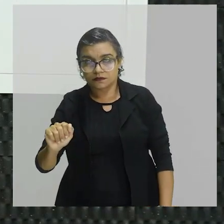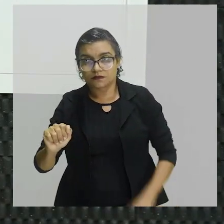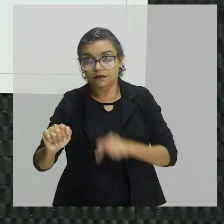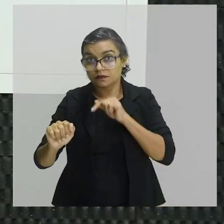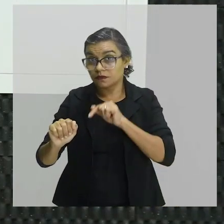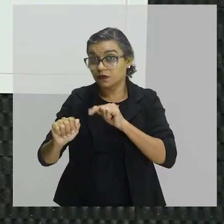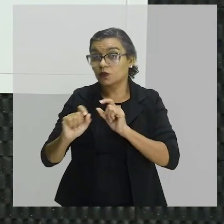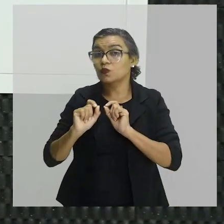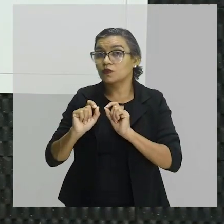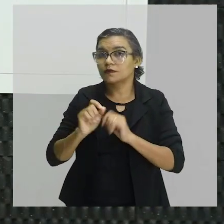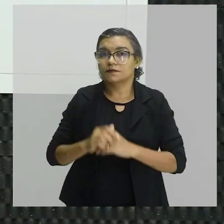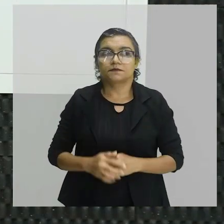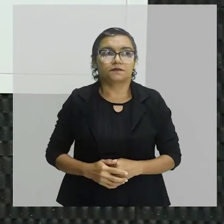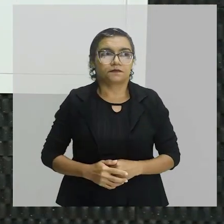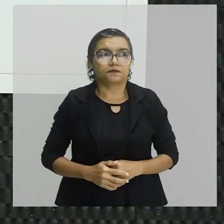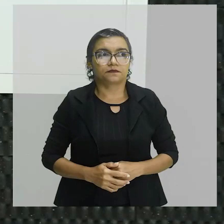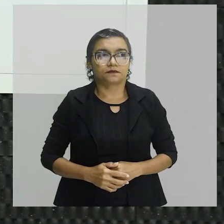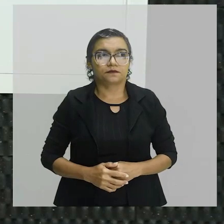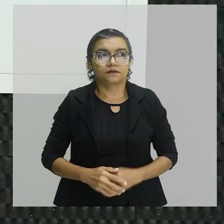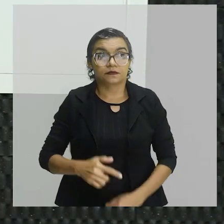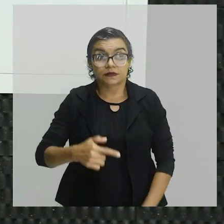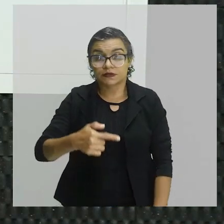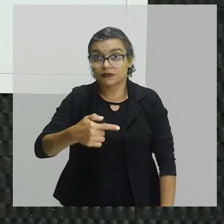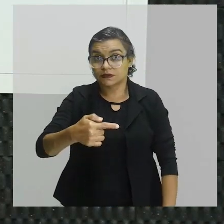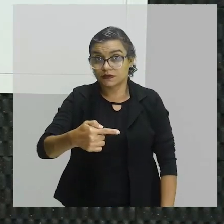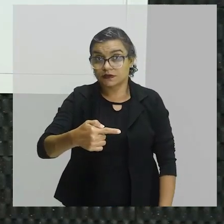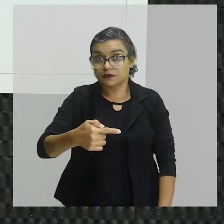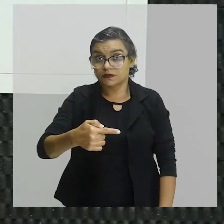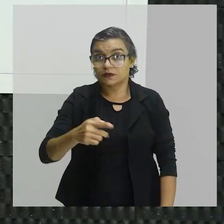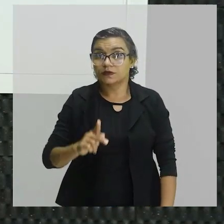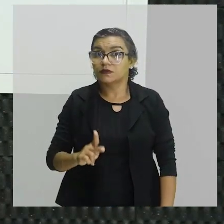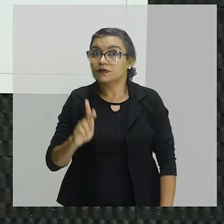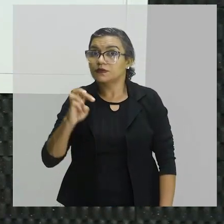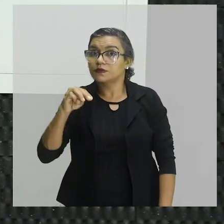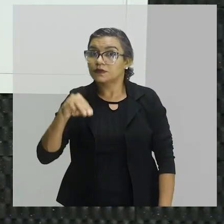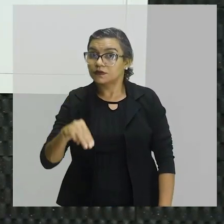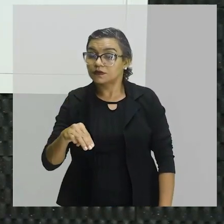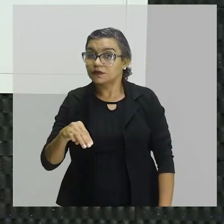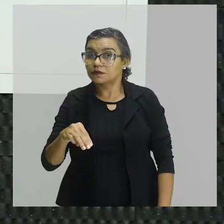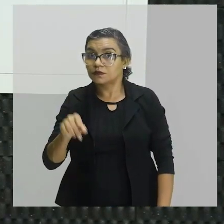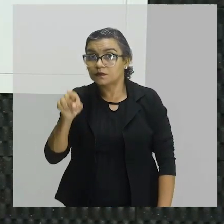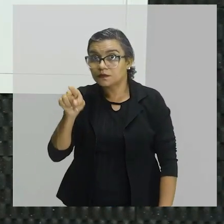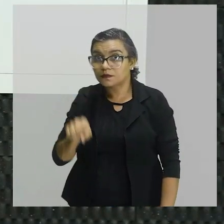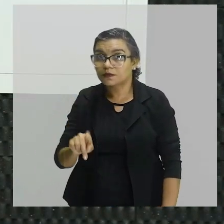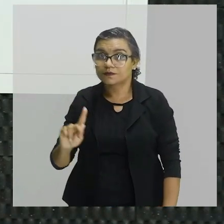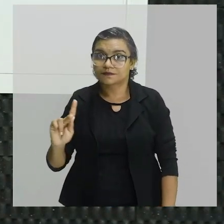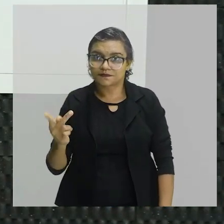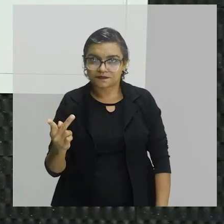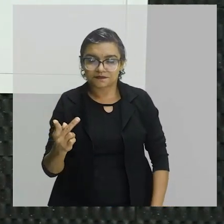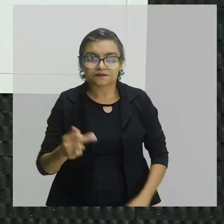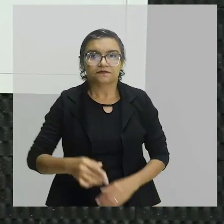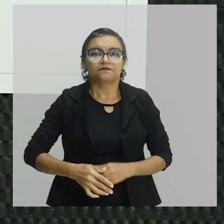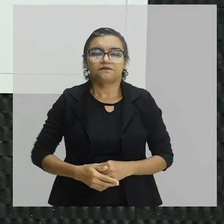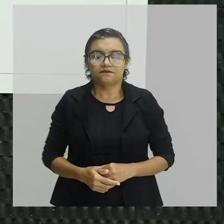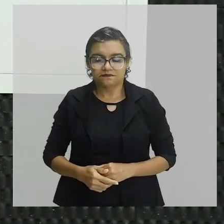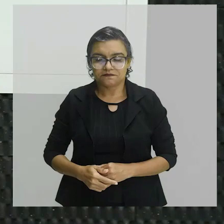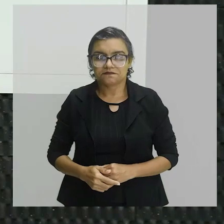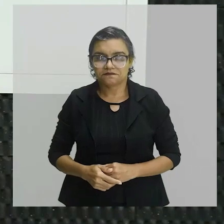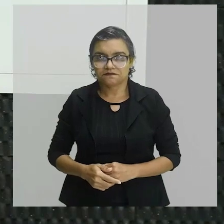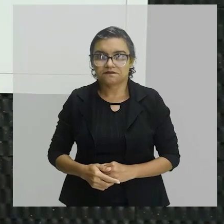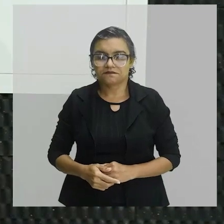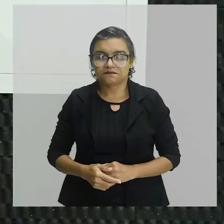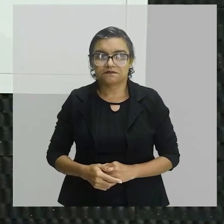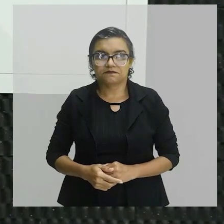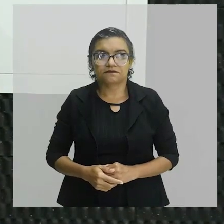é de 7 km por hora, ok? 7 km por